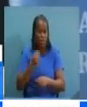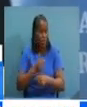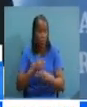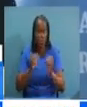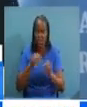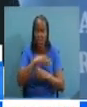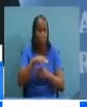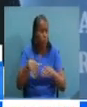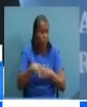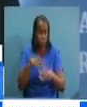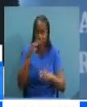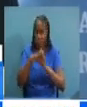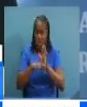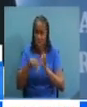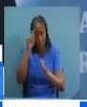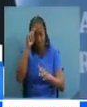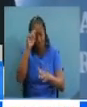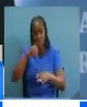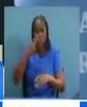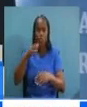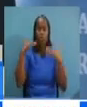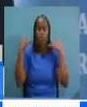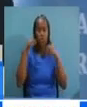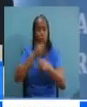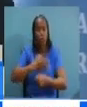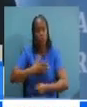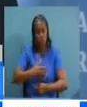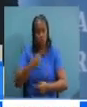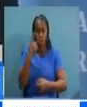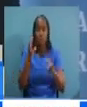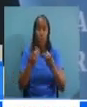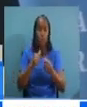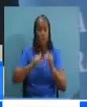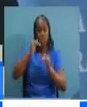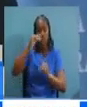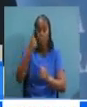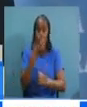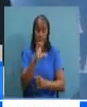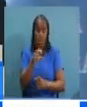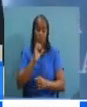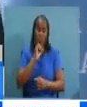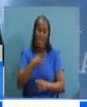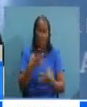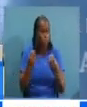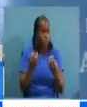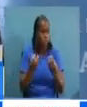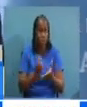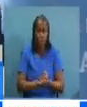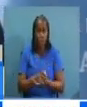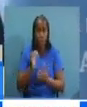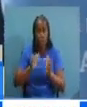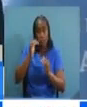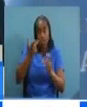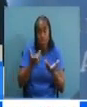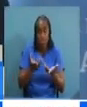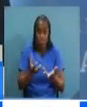nenhum programa de estágio profissional ou de formação profissional. Uma economia que não crescia, um país sobreendividado e, a crescer